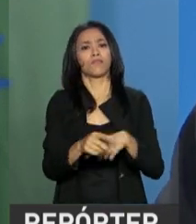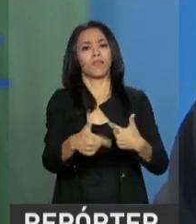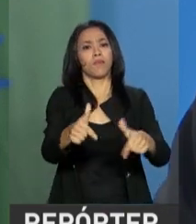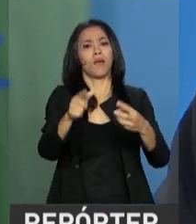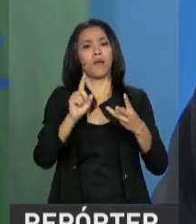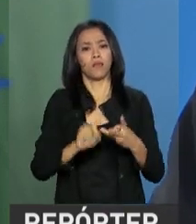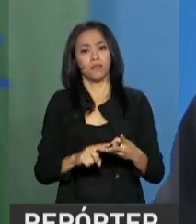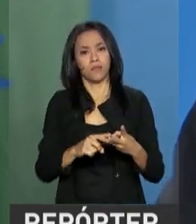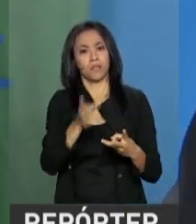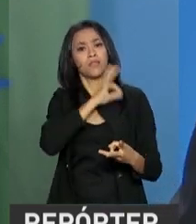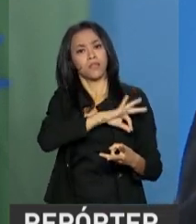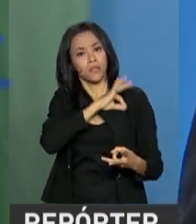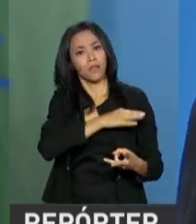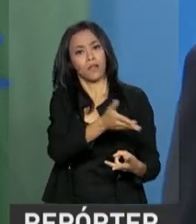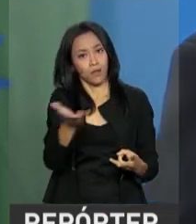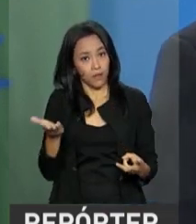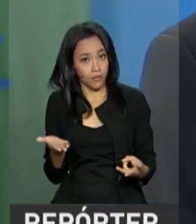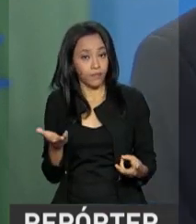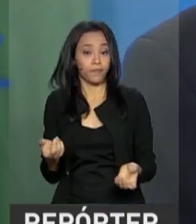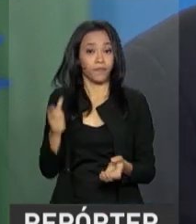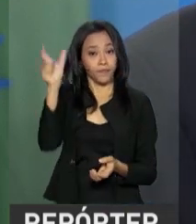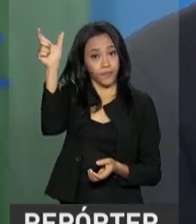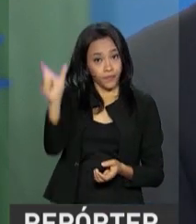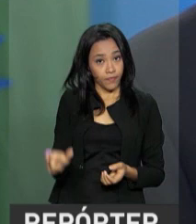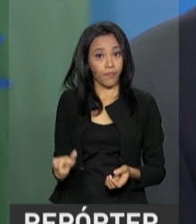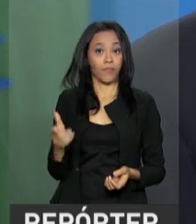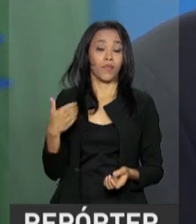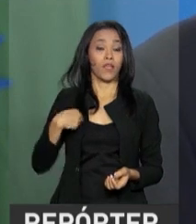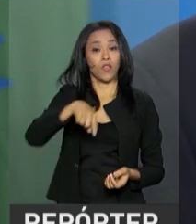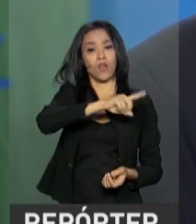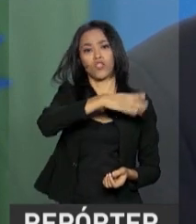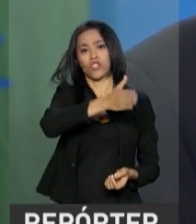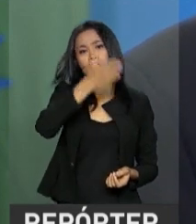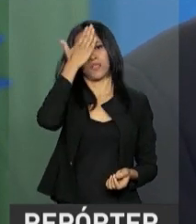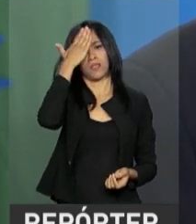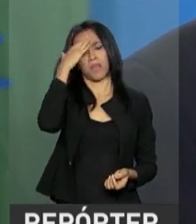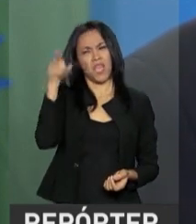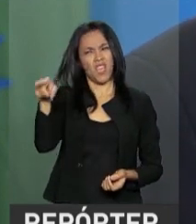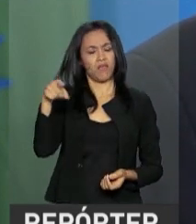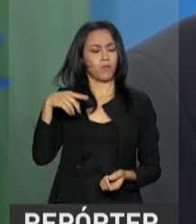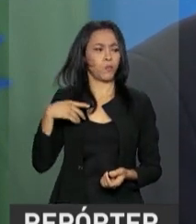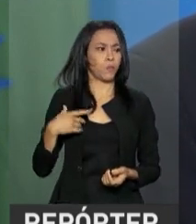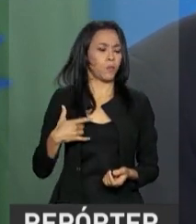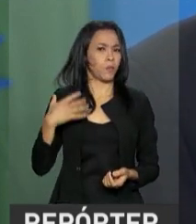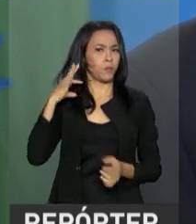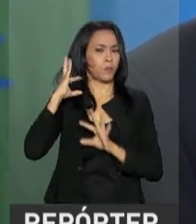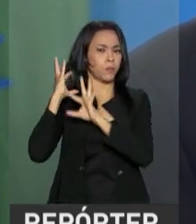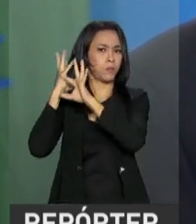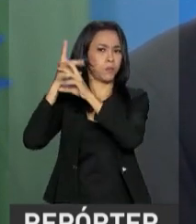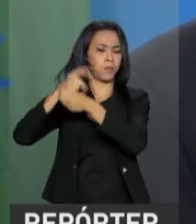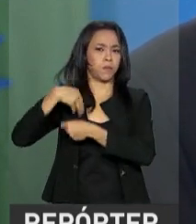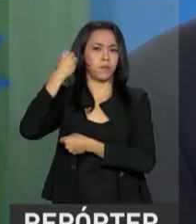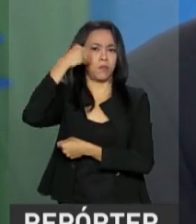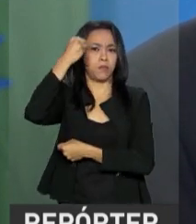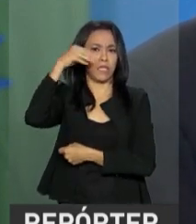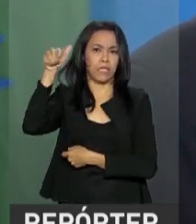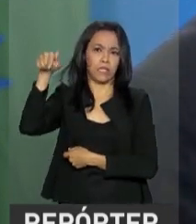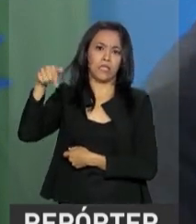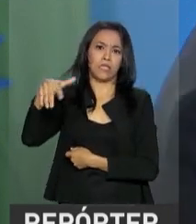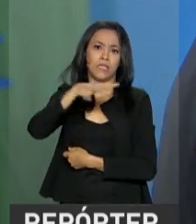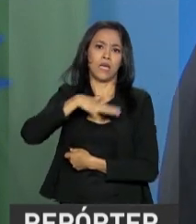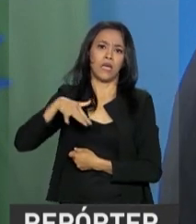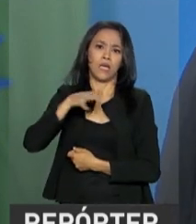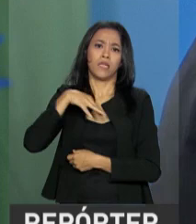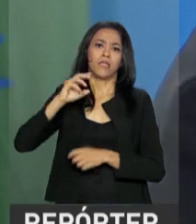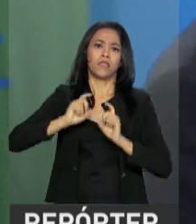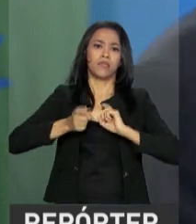renda o guardian com os nós sabemos tem vastíssima experiência no setor público e no setor